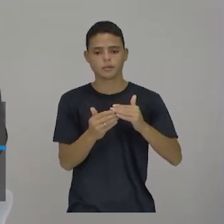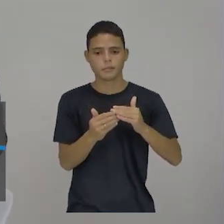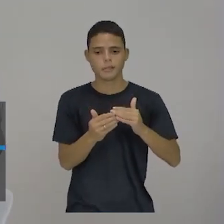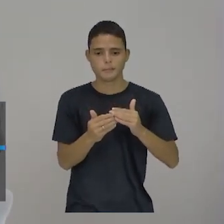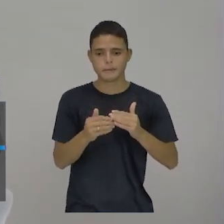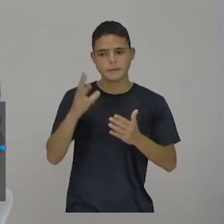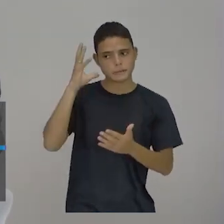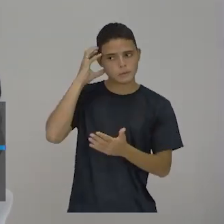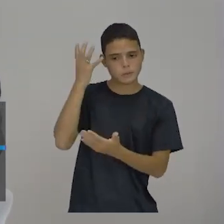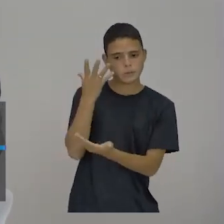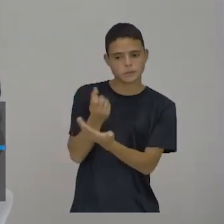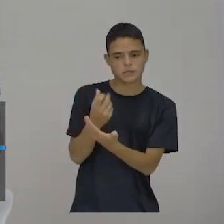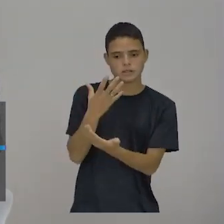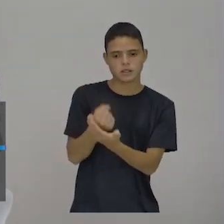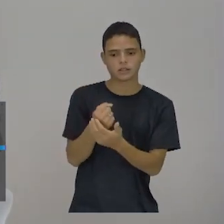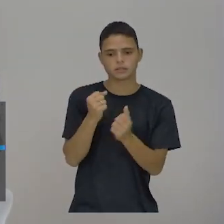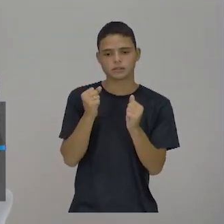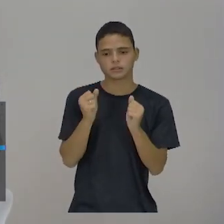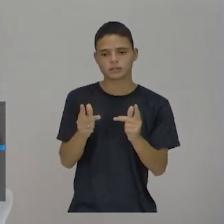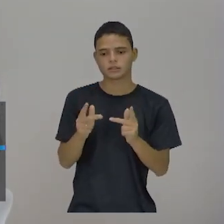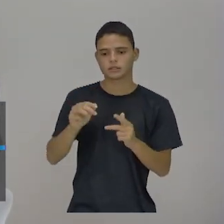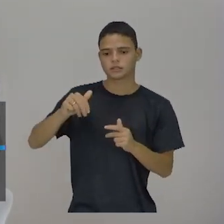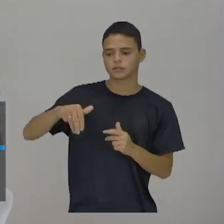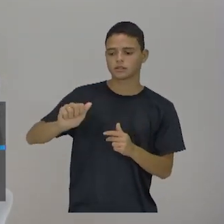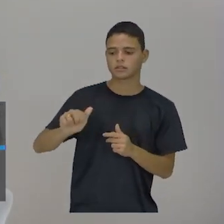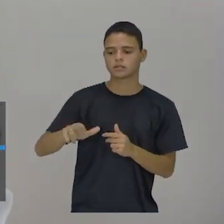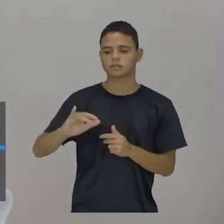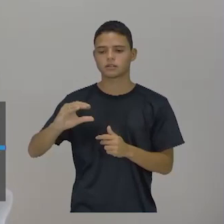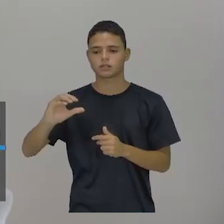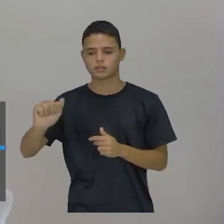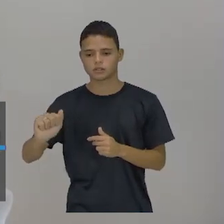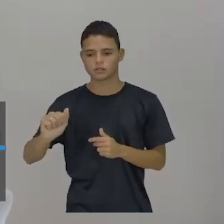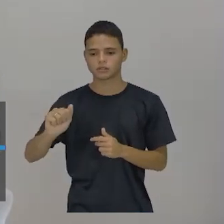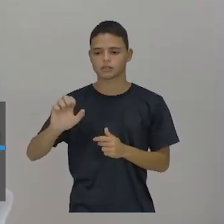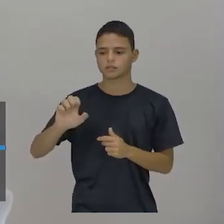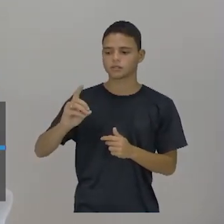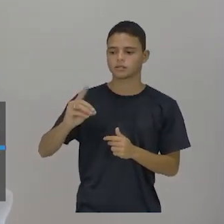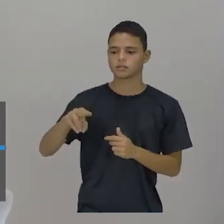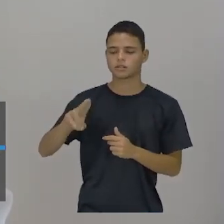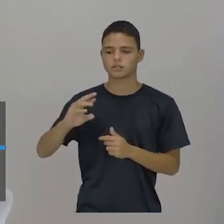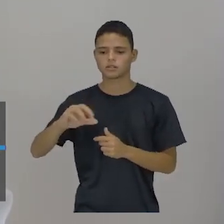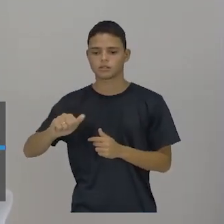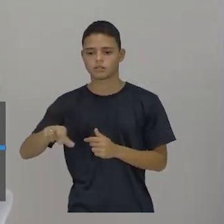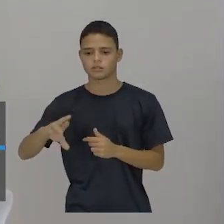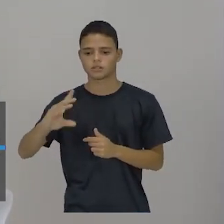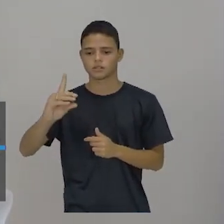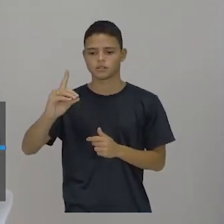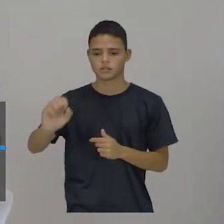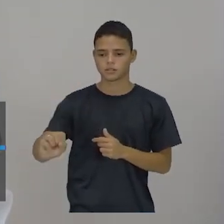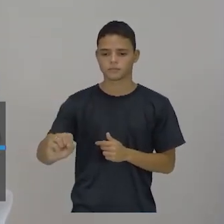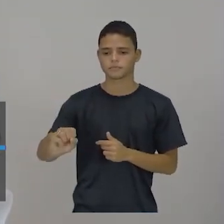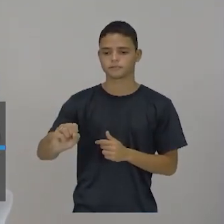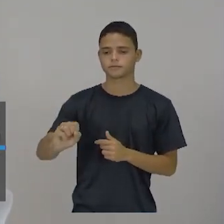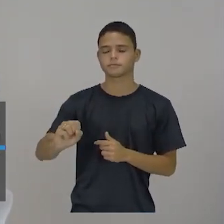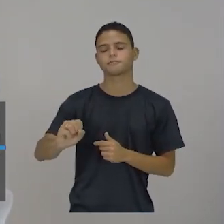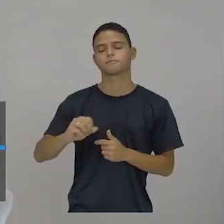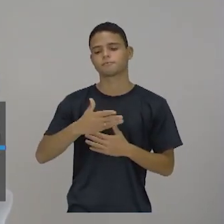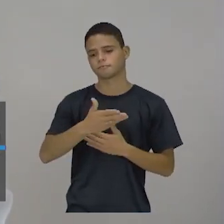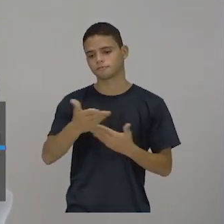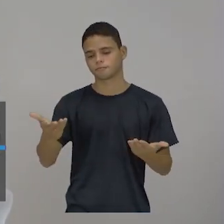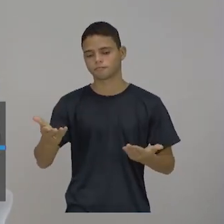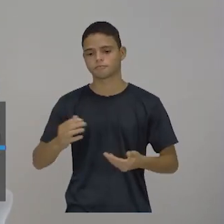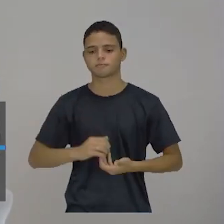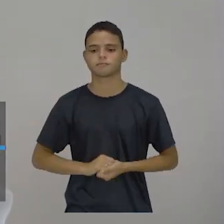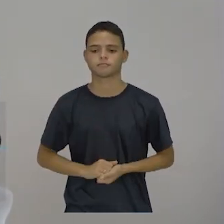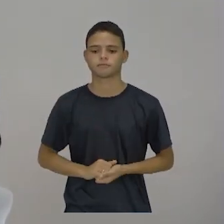o podcast dessa aluna, tudo bem? Da aluna Maria Eduarda, ela é da Escola Desembargador, lá de Carapicuíba. Então, para vocês aí na